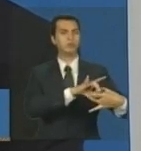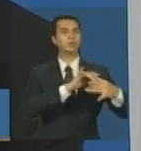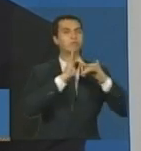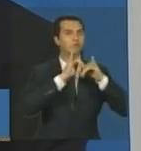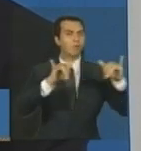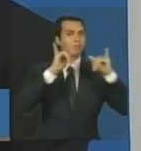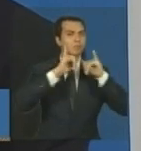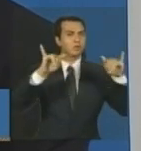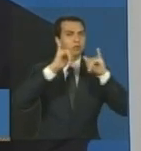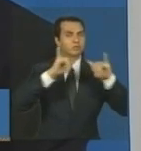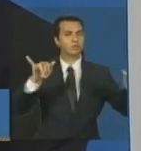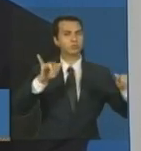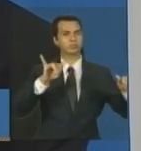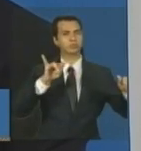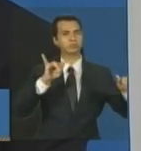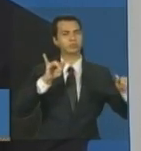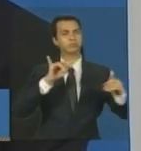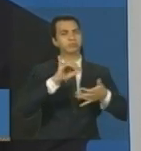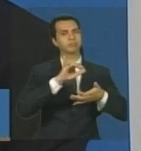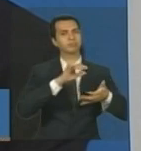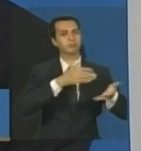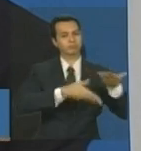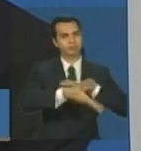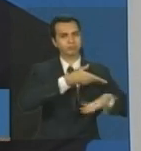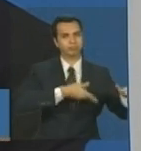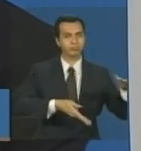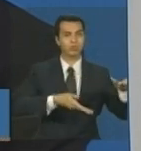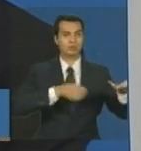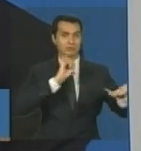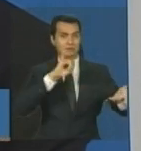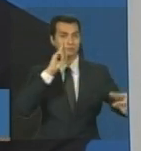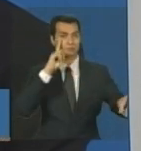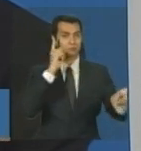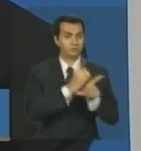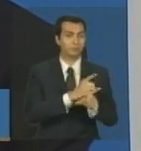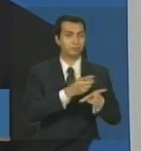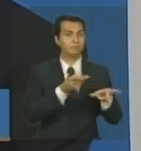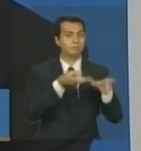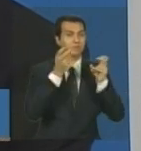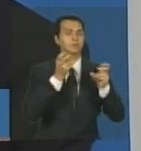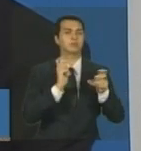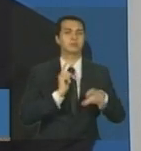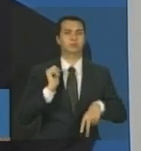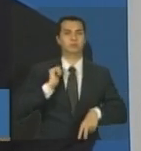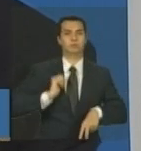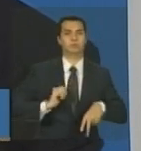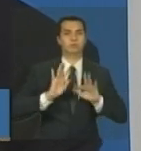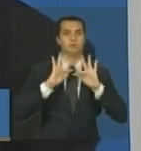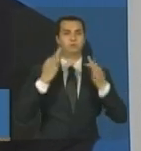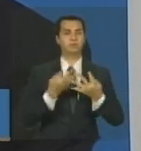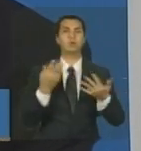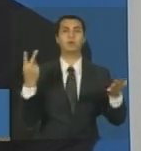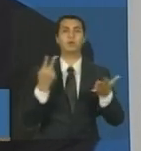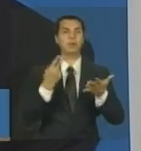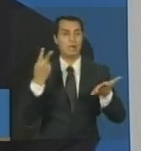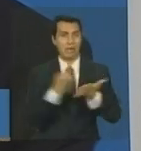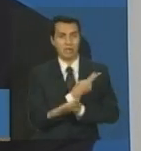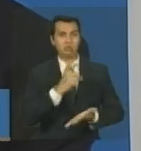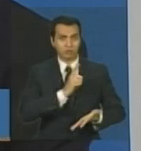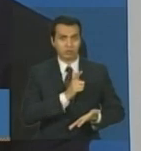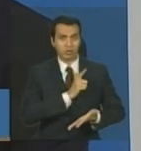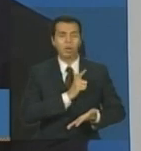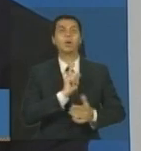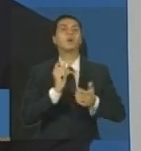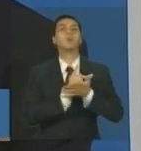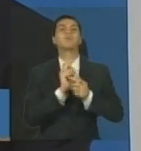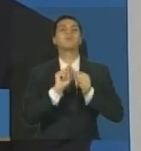informações. Caso haja, de fato, evidência de alguma irregularidade com o benefício ele é bloqueado